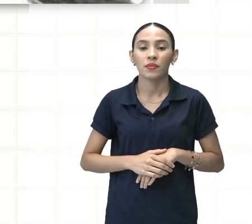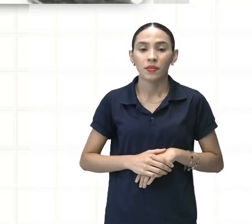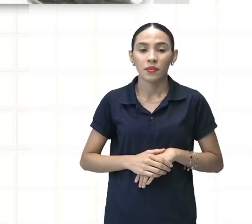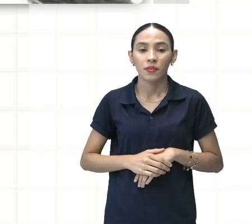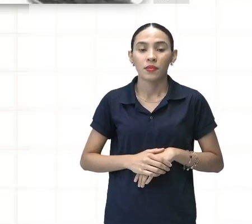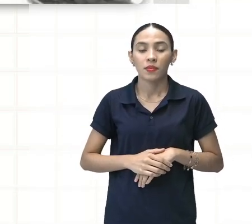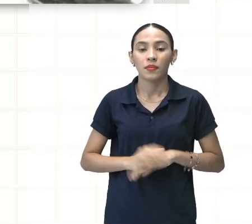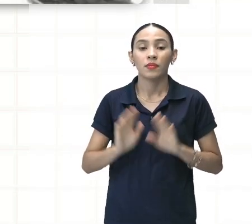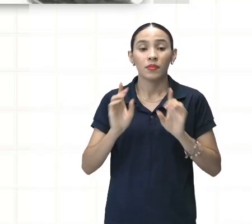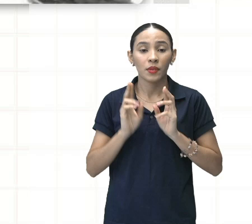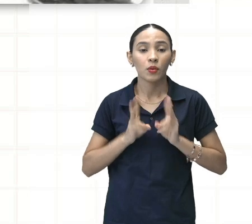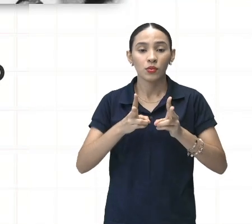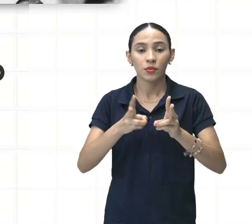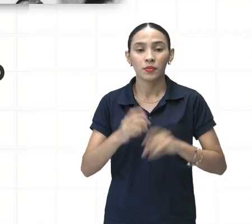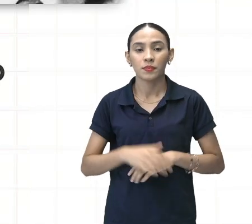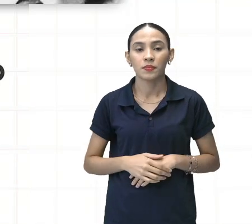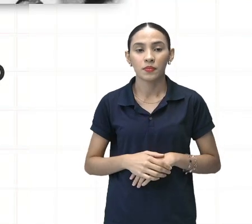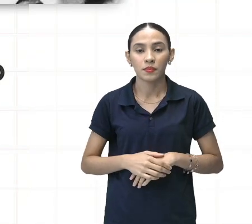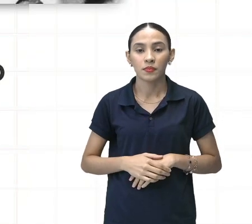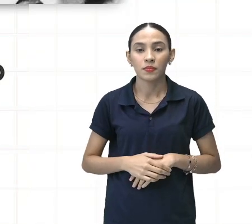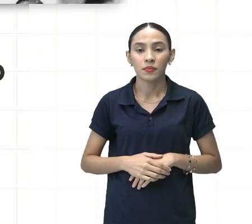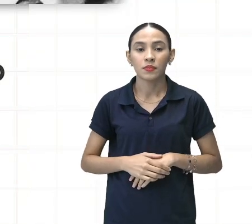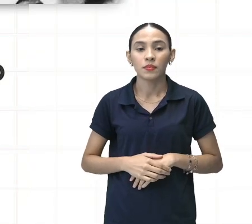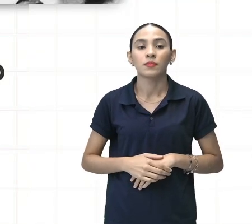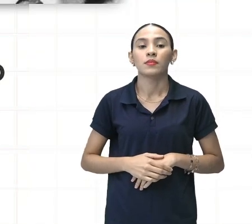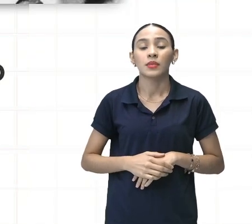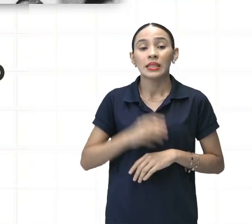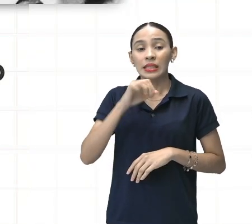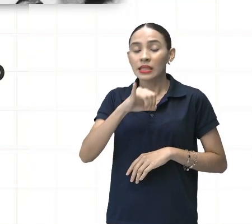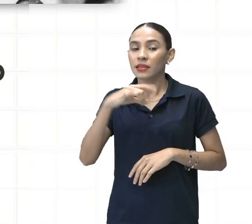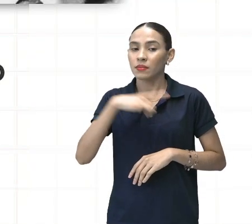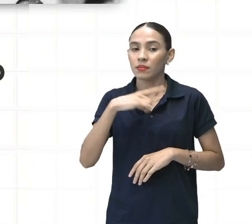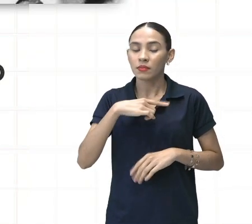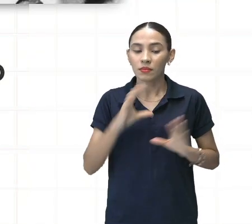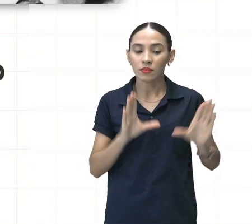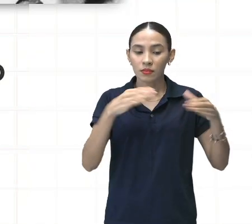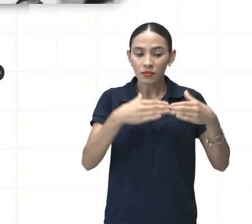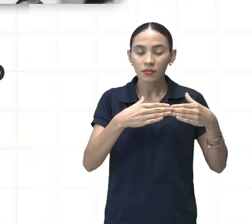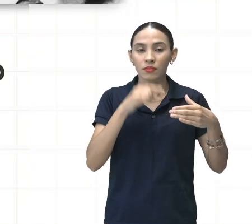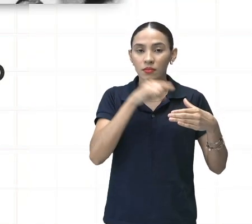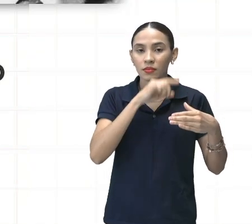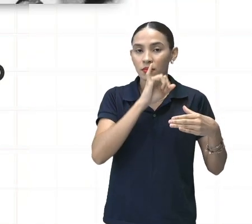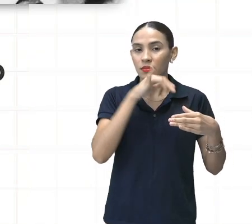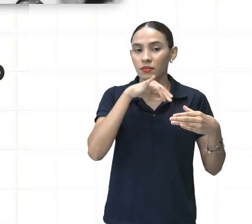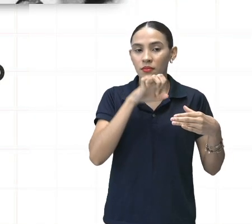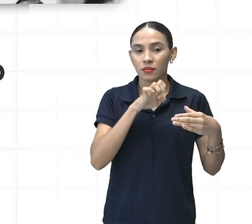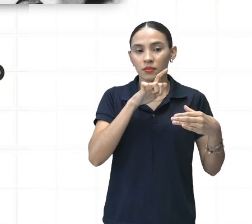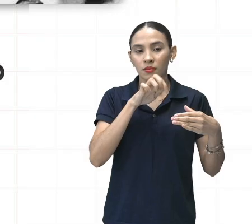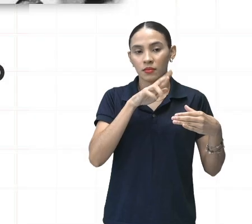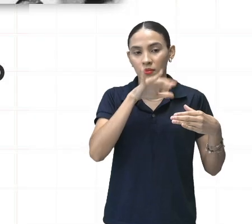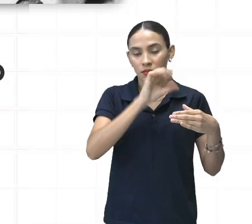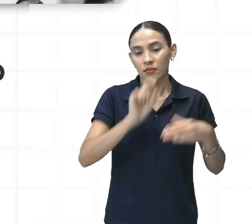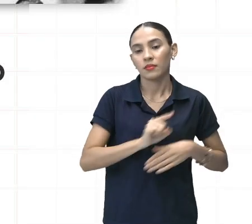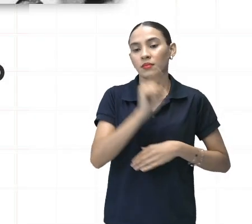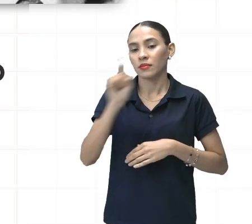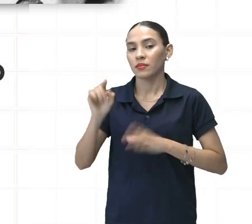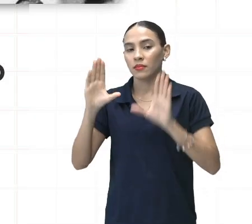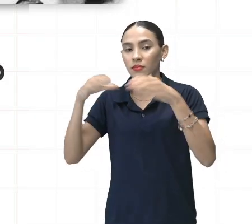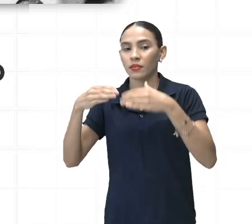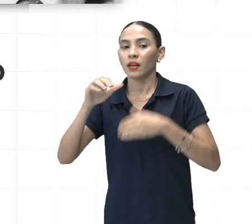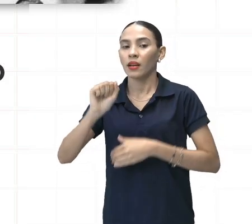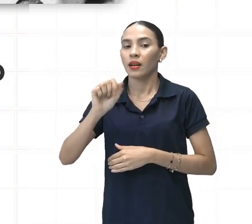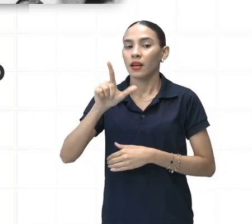anticomunistas. Vamos adiante com o texto. Vamos lá. Se de um lado a gente tem os integralistas, de outro a gente tem